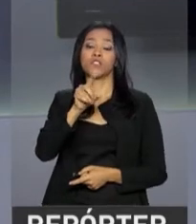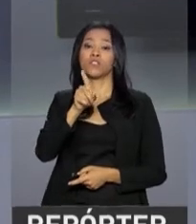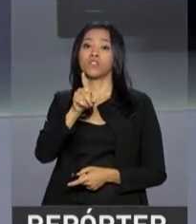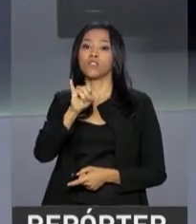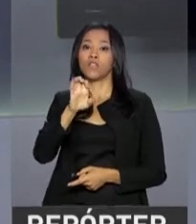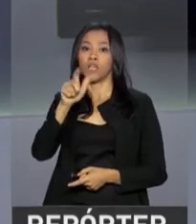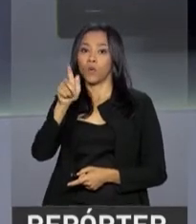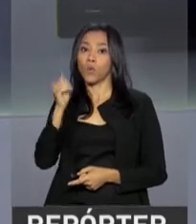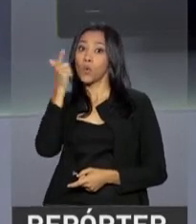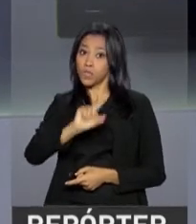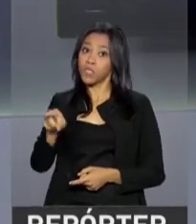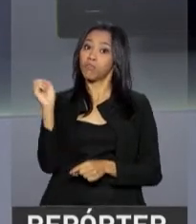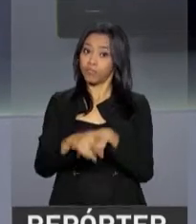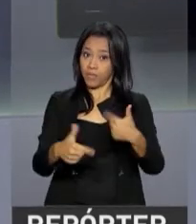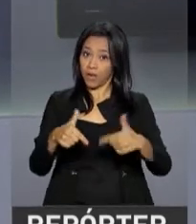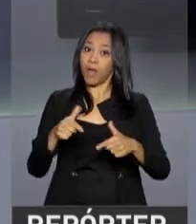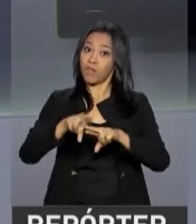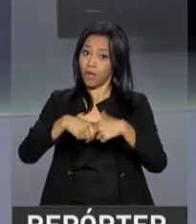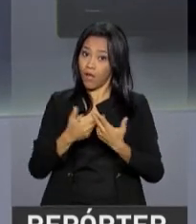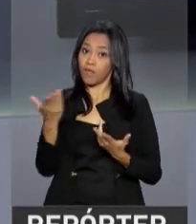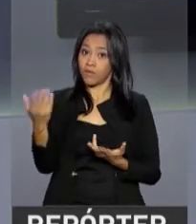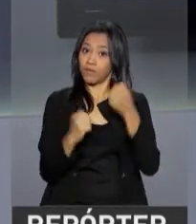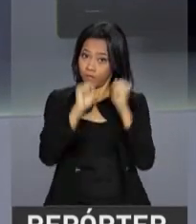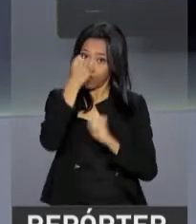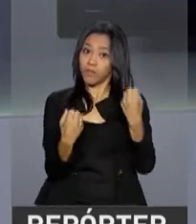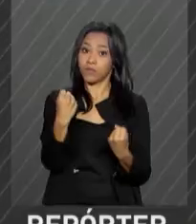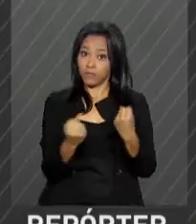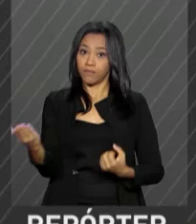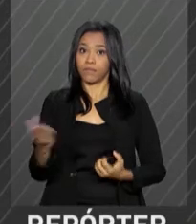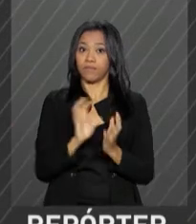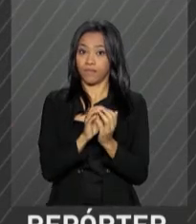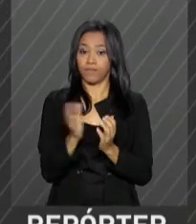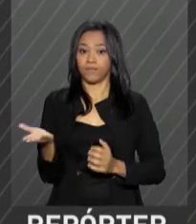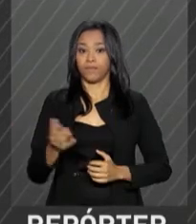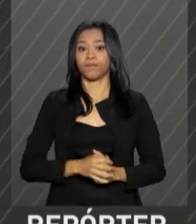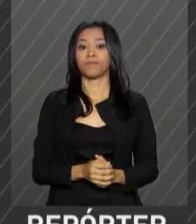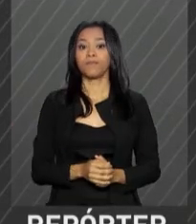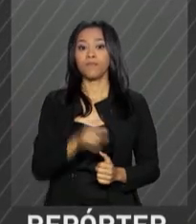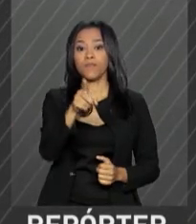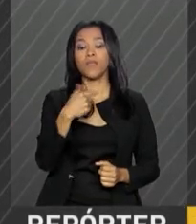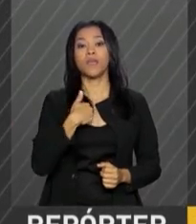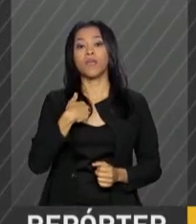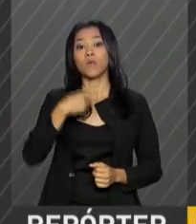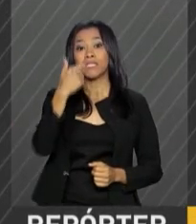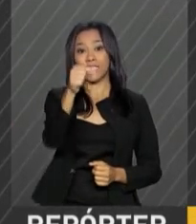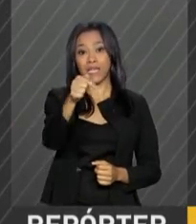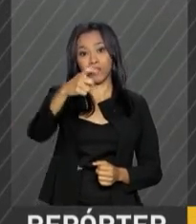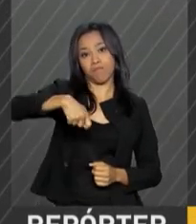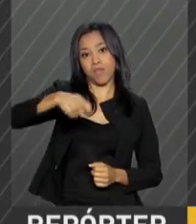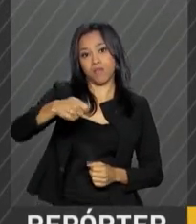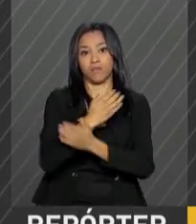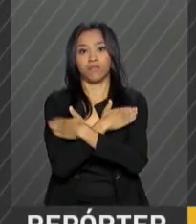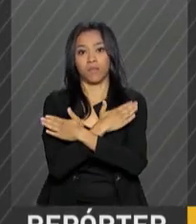a chegada da indústria automobilística na região de Goiânia, em Pernambuco. Eu passei 7 meses desempregado.